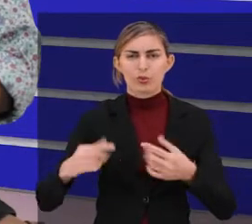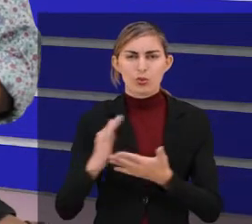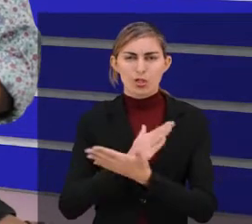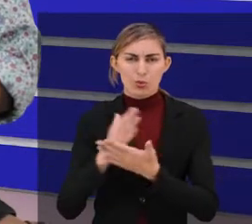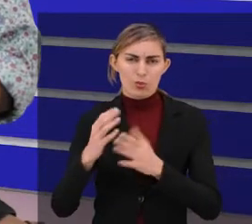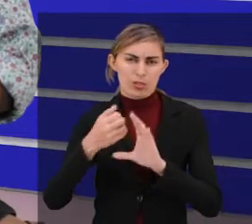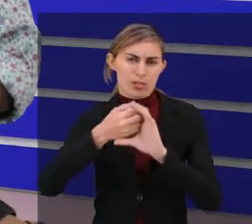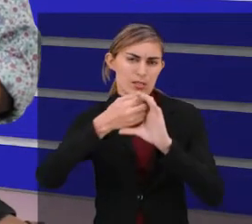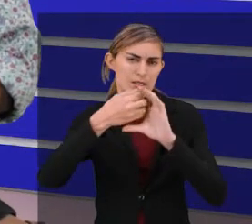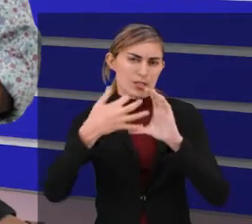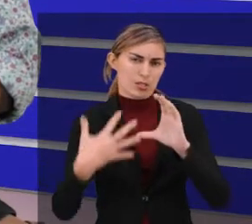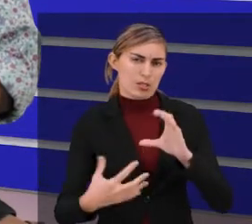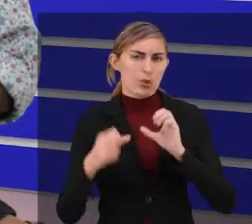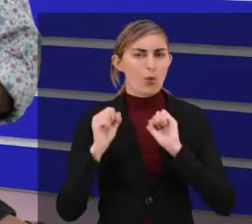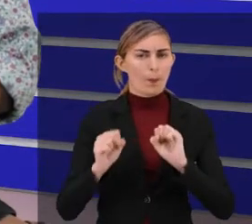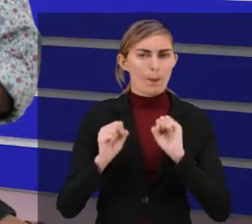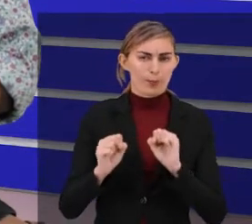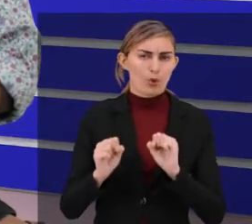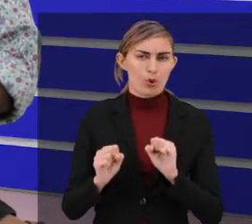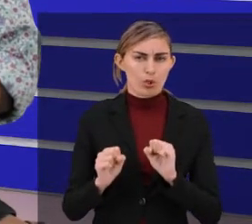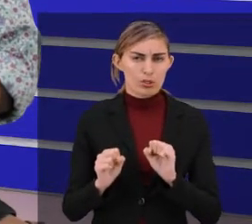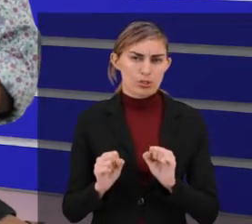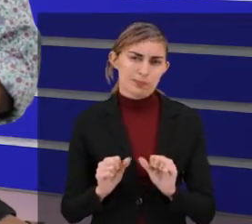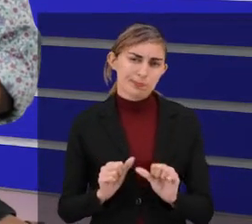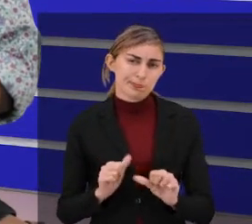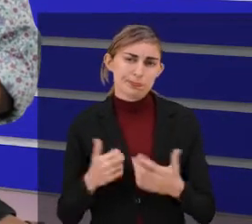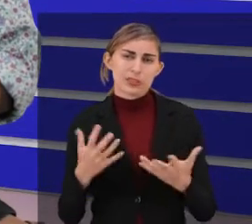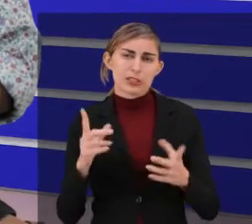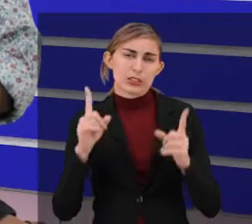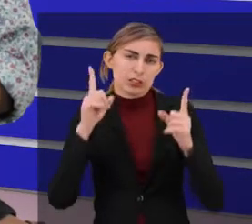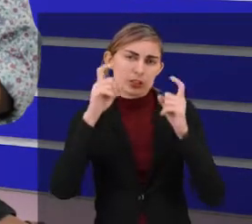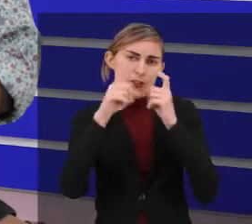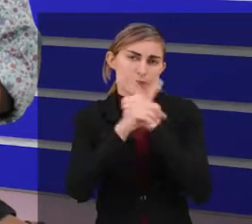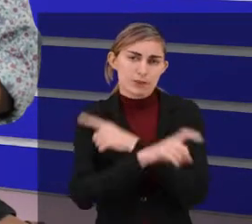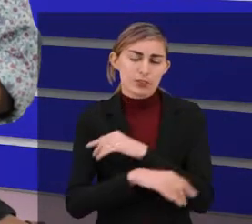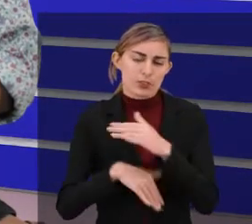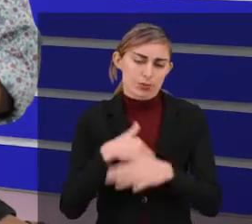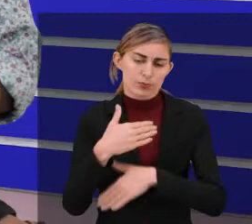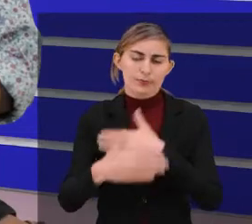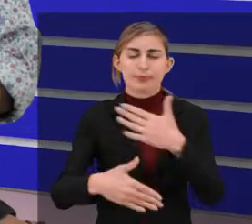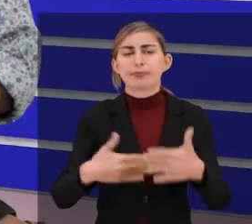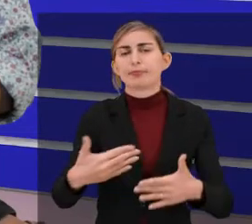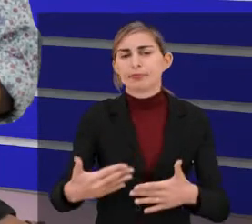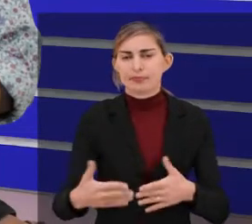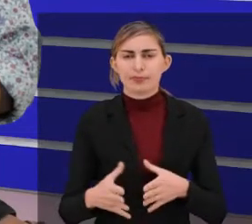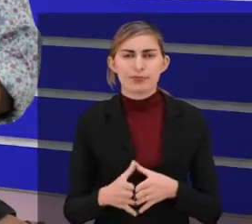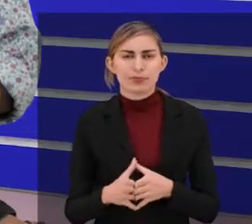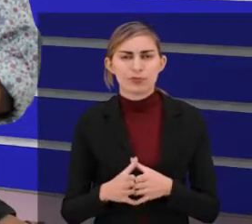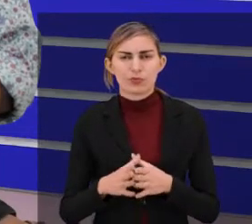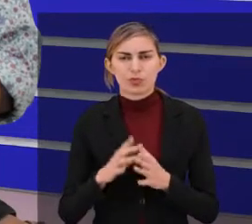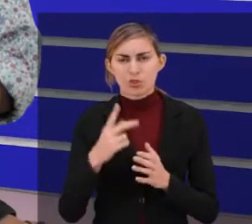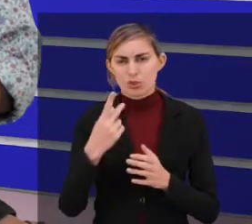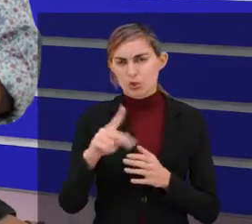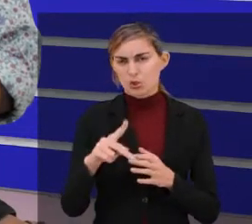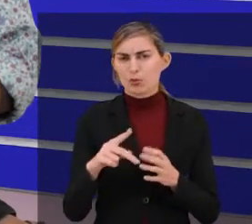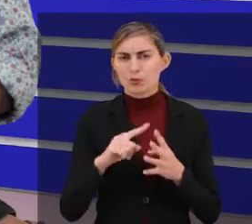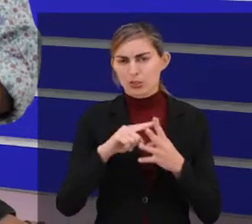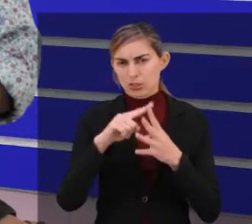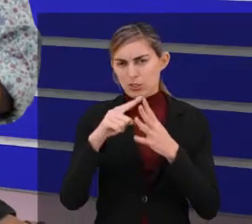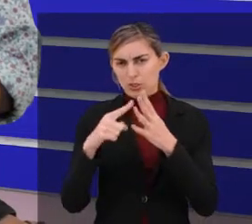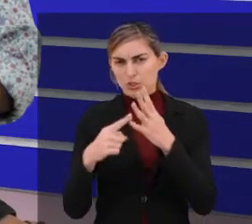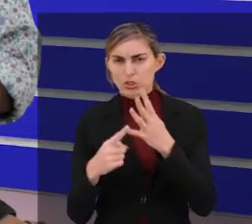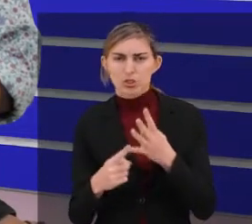Alguma característica pode se sobrepor e dificultar o processo. Sobre